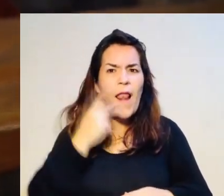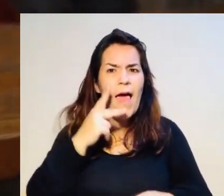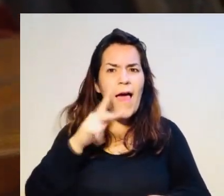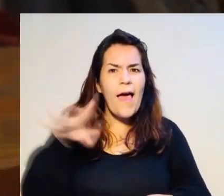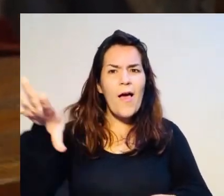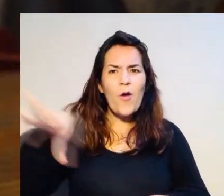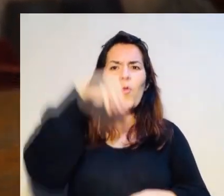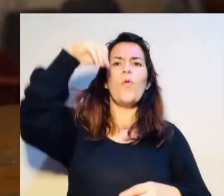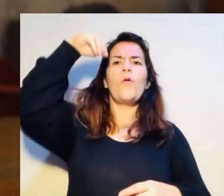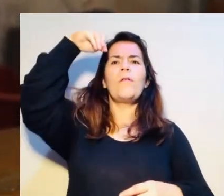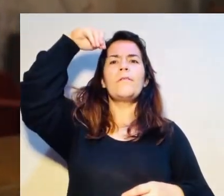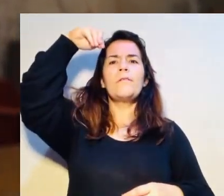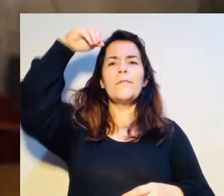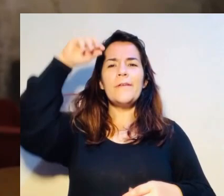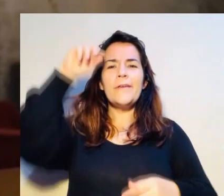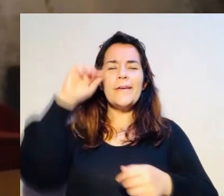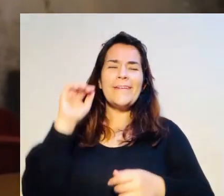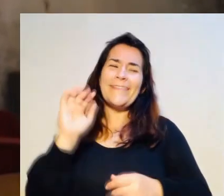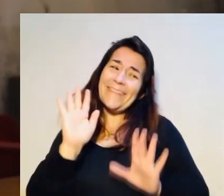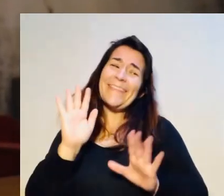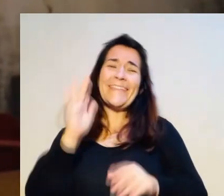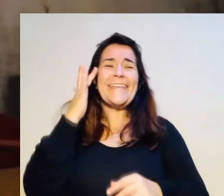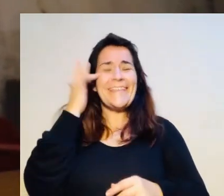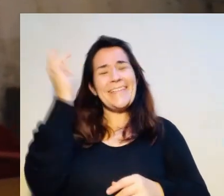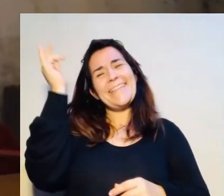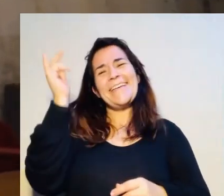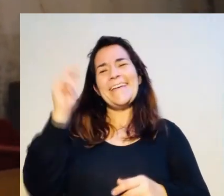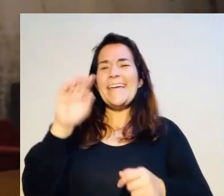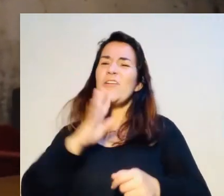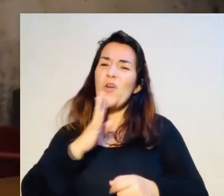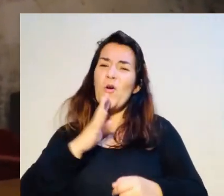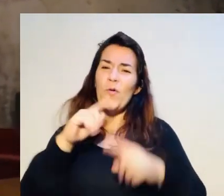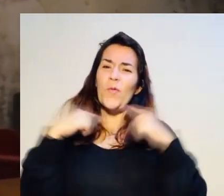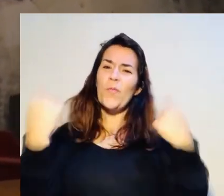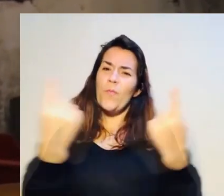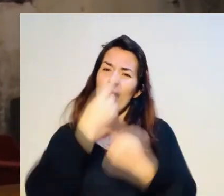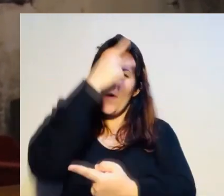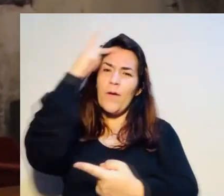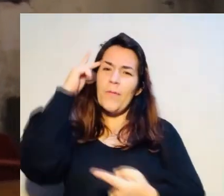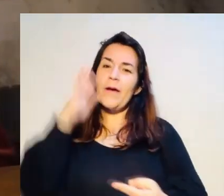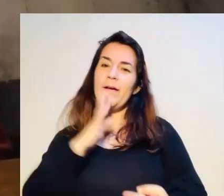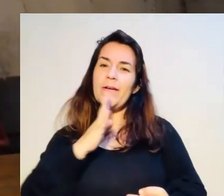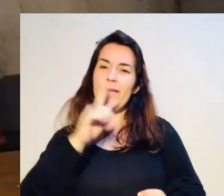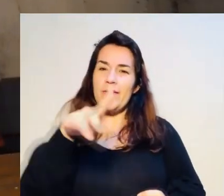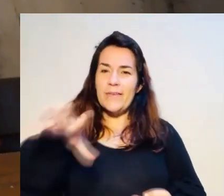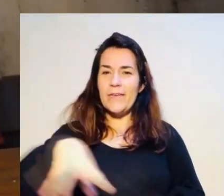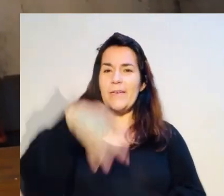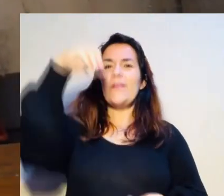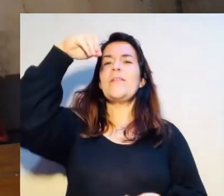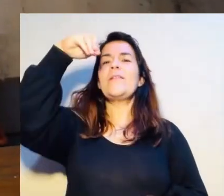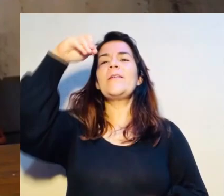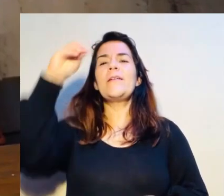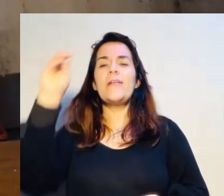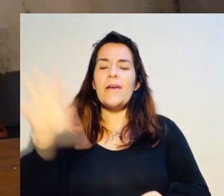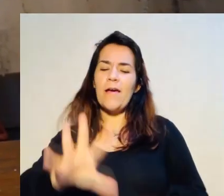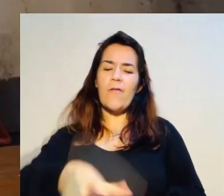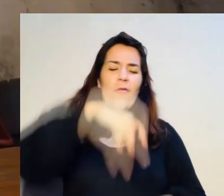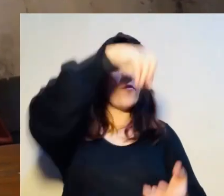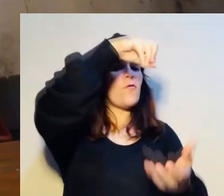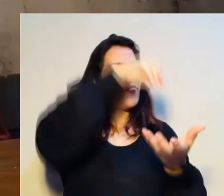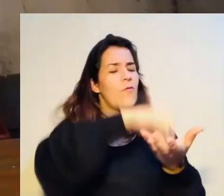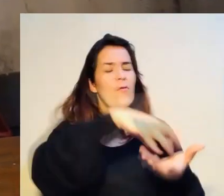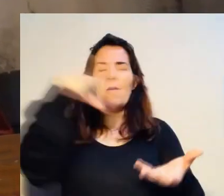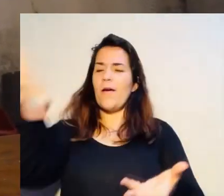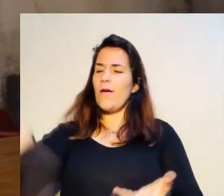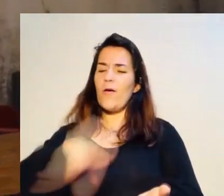punhado? O punhado é famosinho. É bem famosinho. Ah, bote um punhado disso, bote um